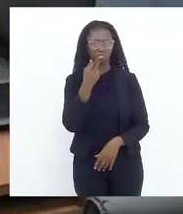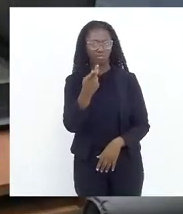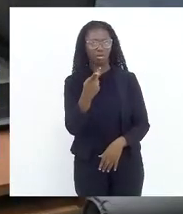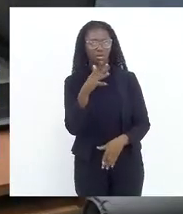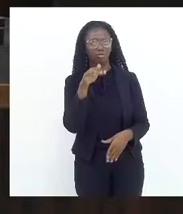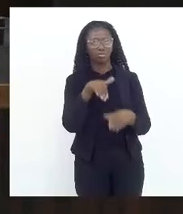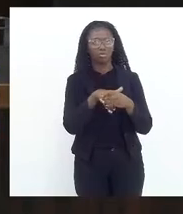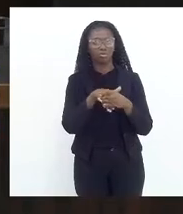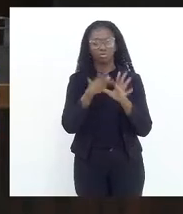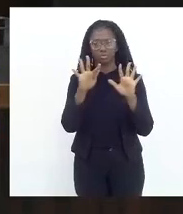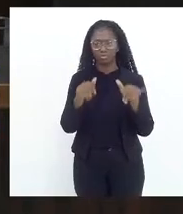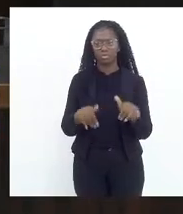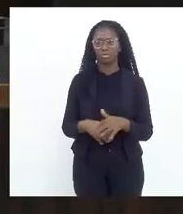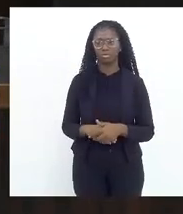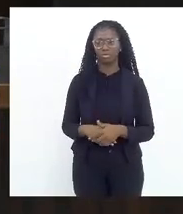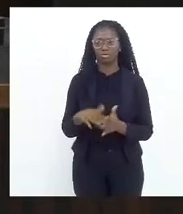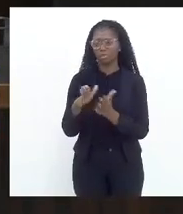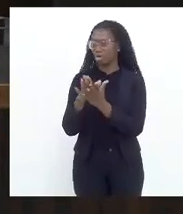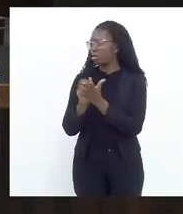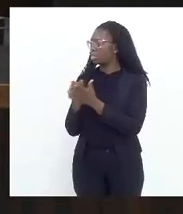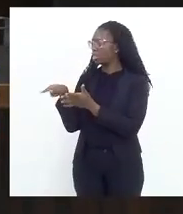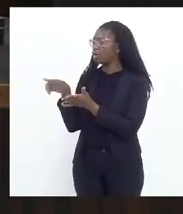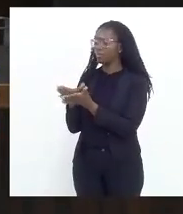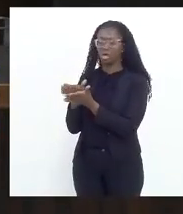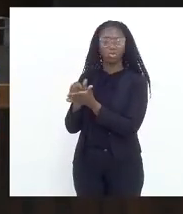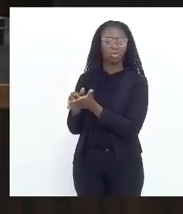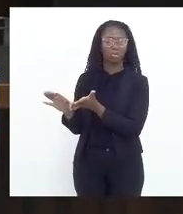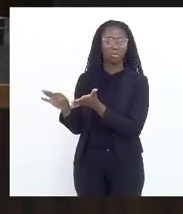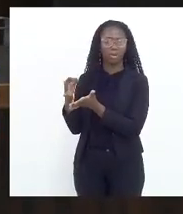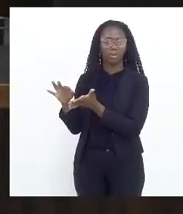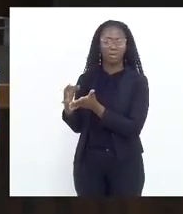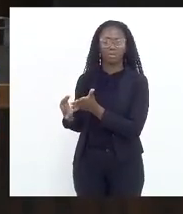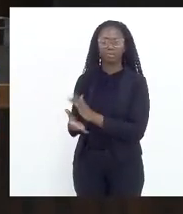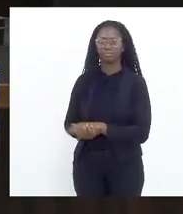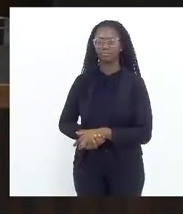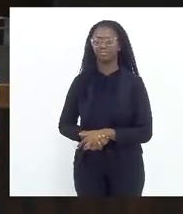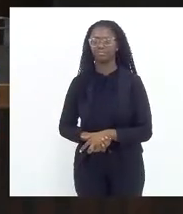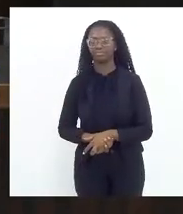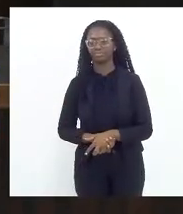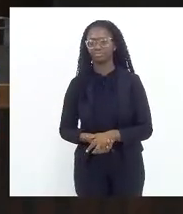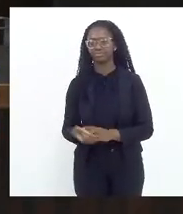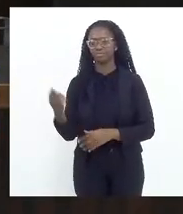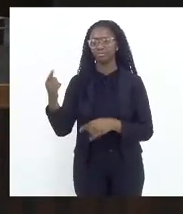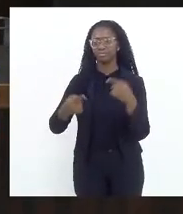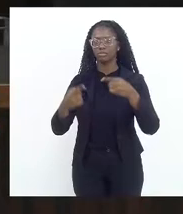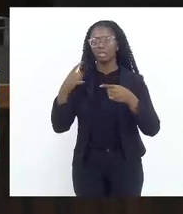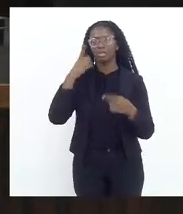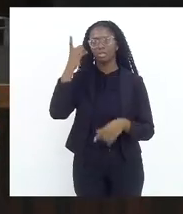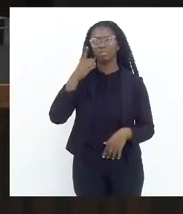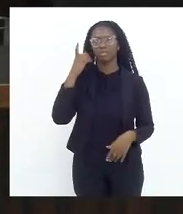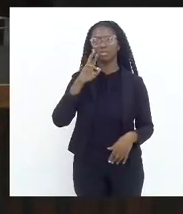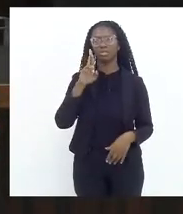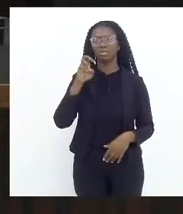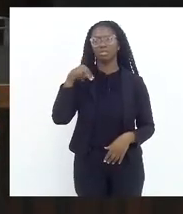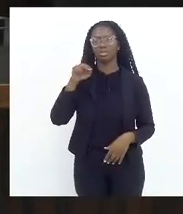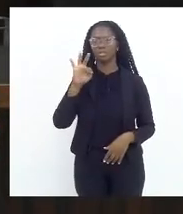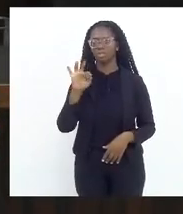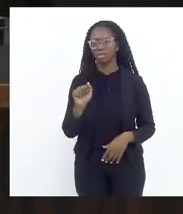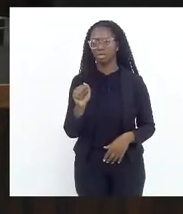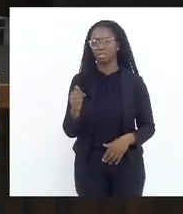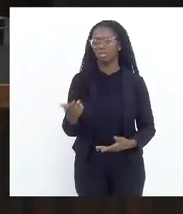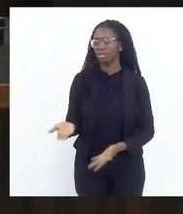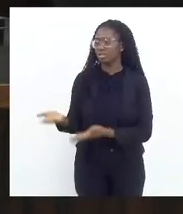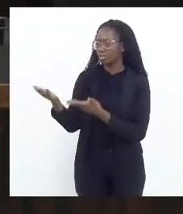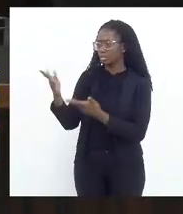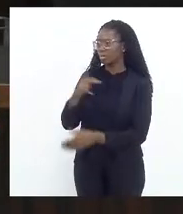Tá, vai anotando, Marquinhos vai anotar aqui, por gentileza. Para discutir, deputada Renata Souza, e eu passo só um minuto, deputado, passo